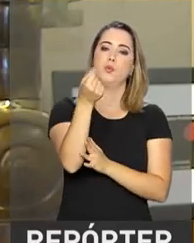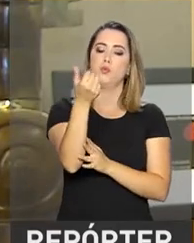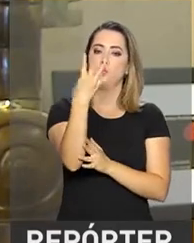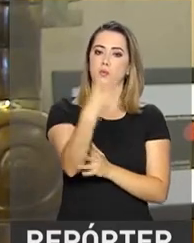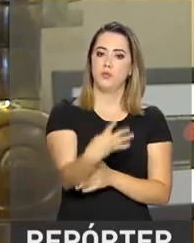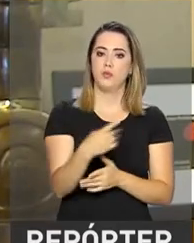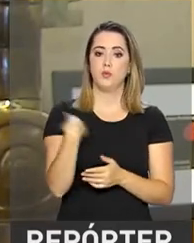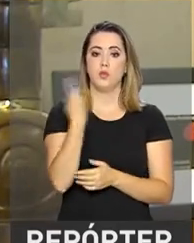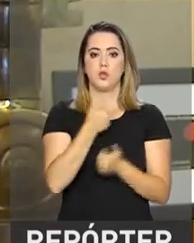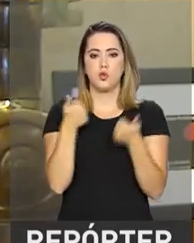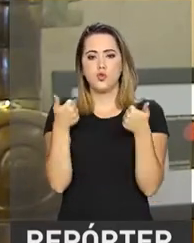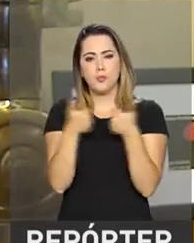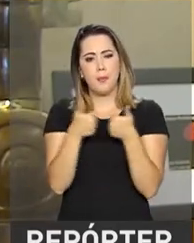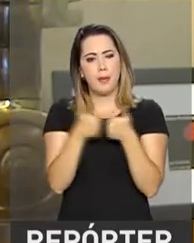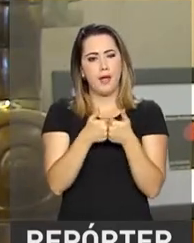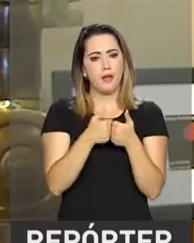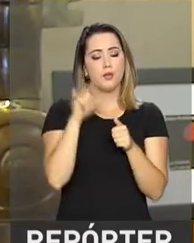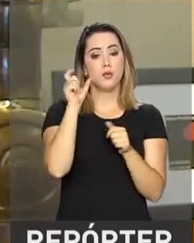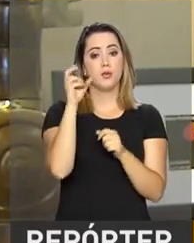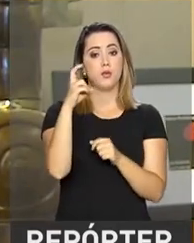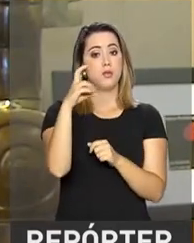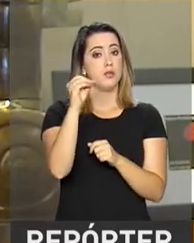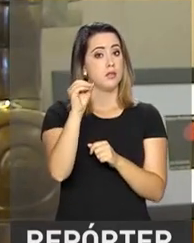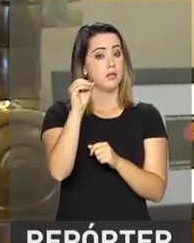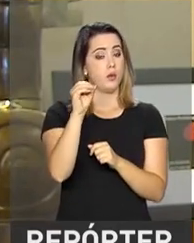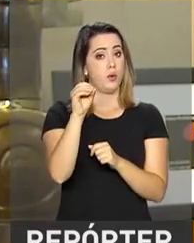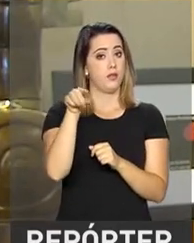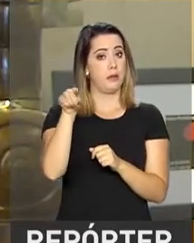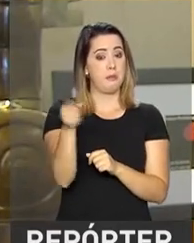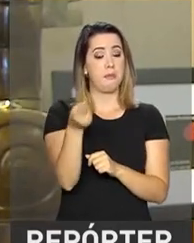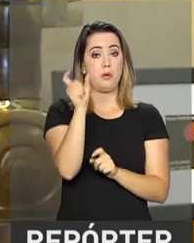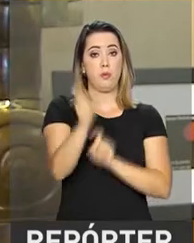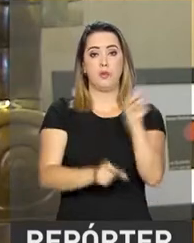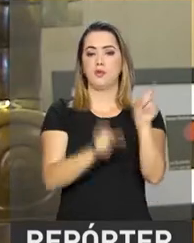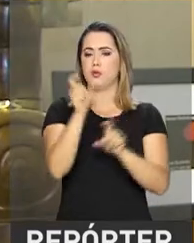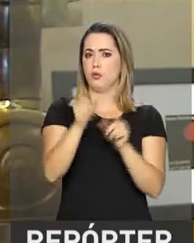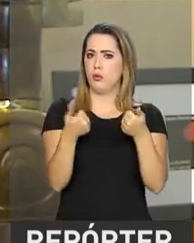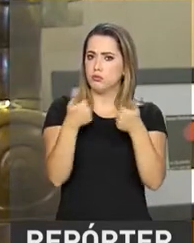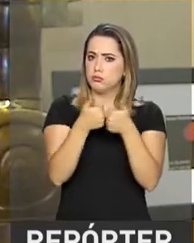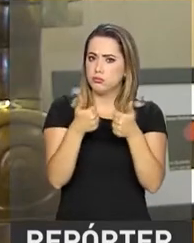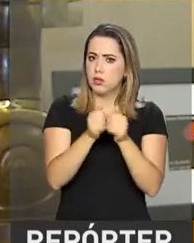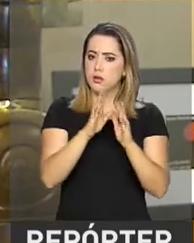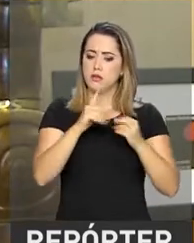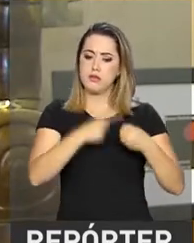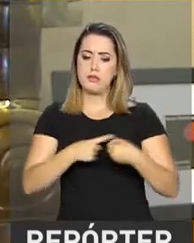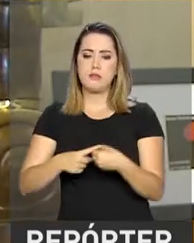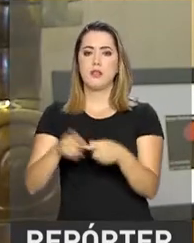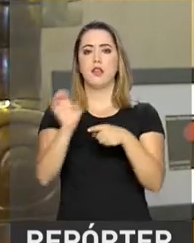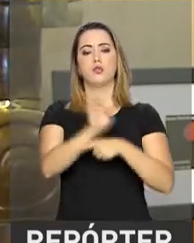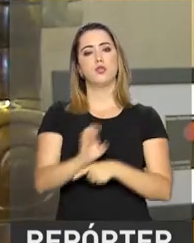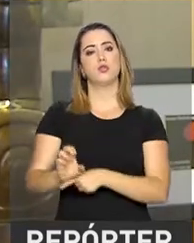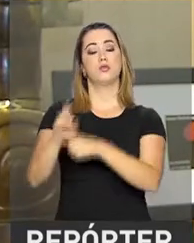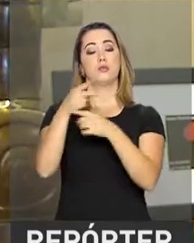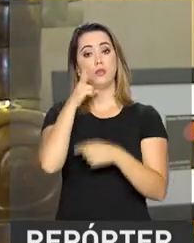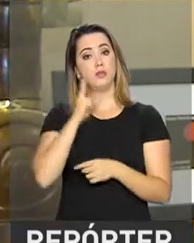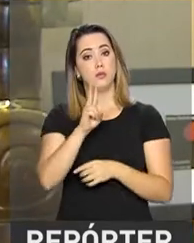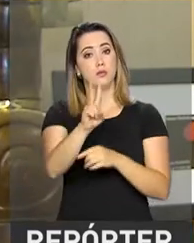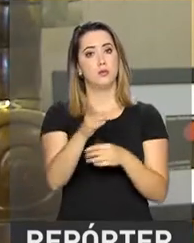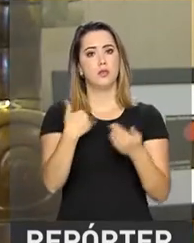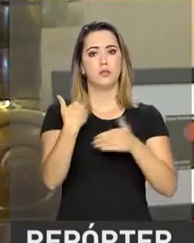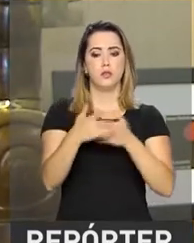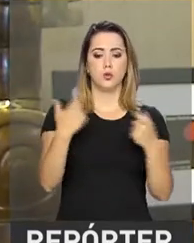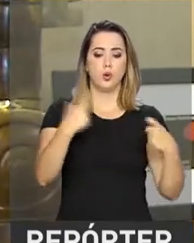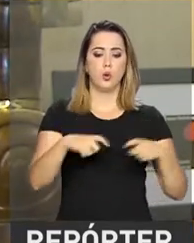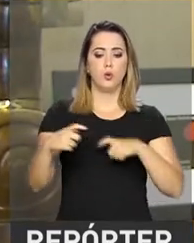próximos com 50 mil profissionais da rede estadual e municipal o que fazem esse acompanhamento no